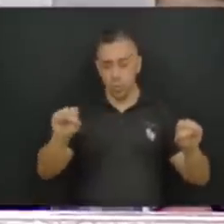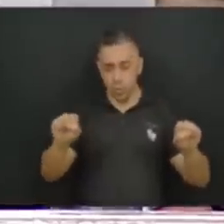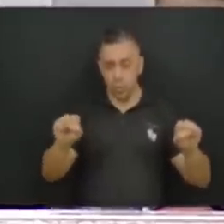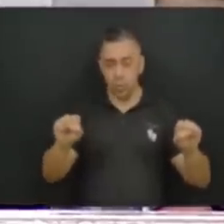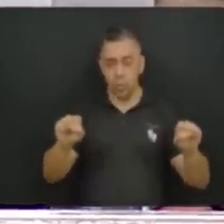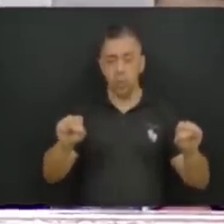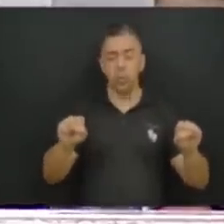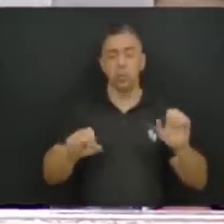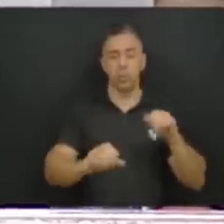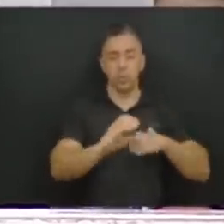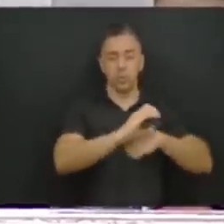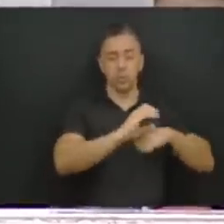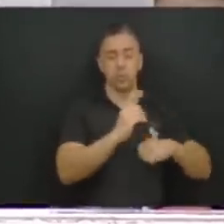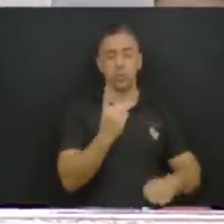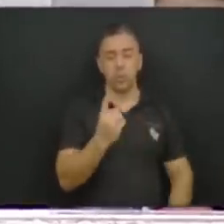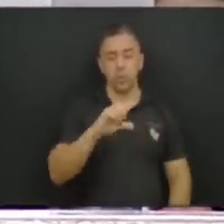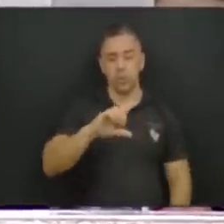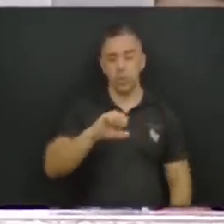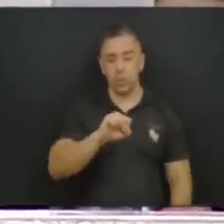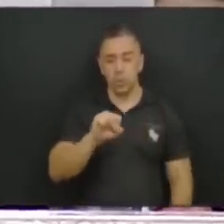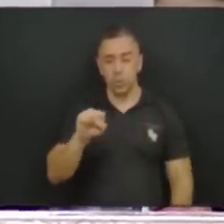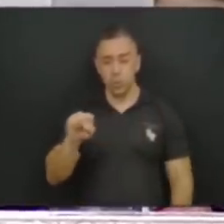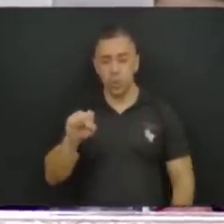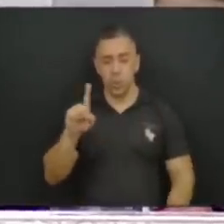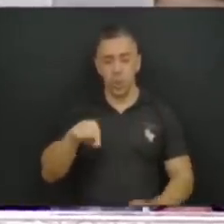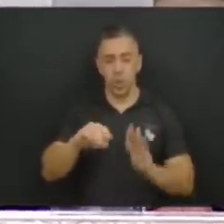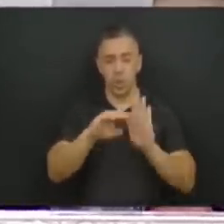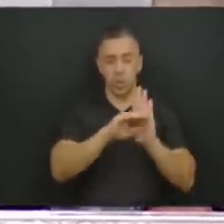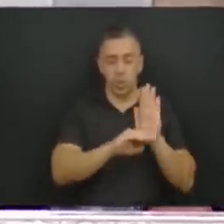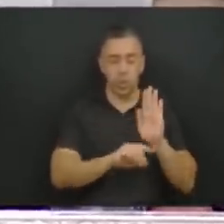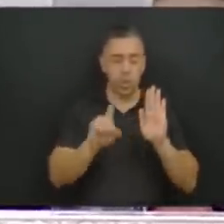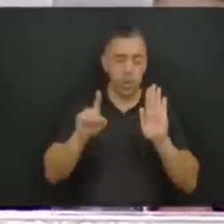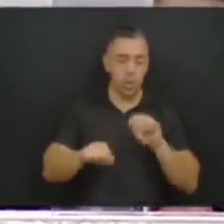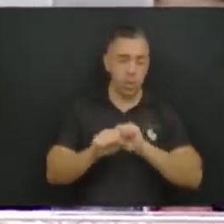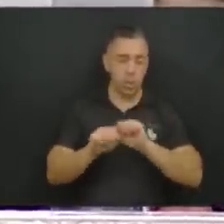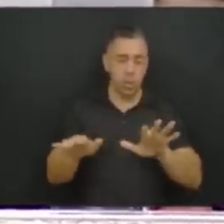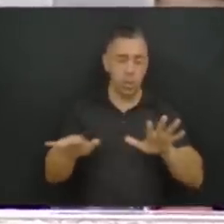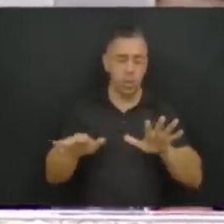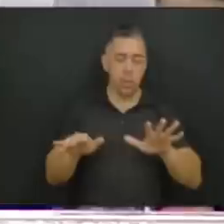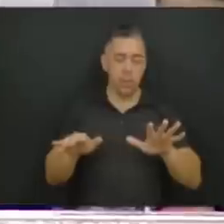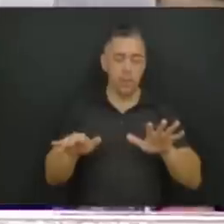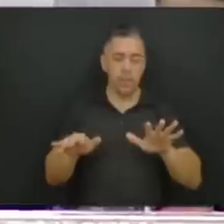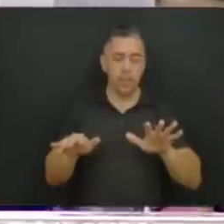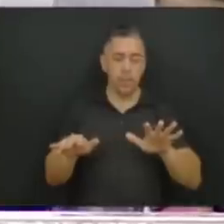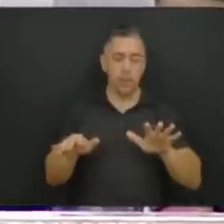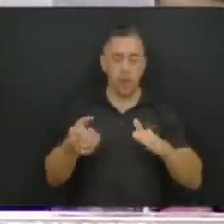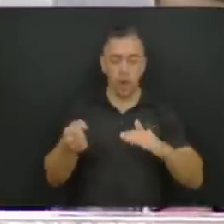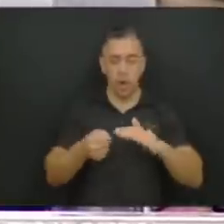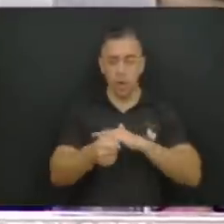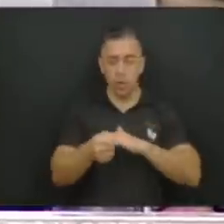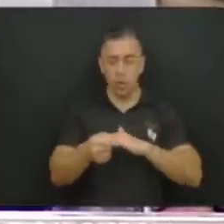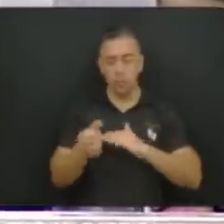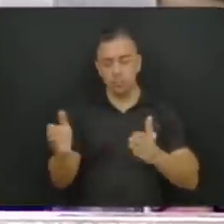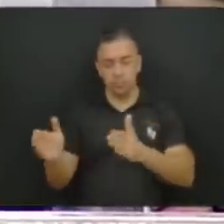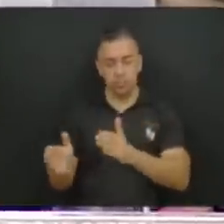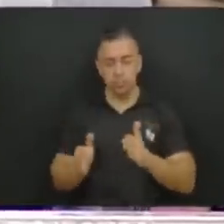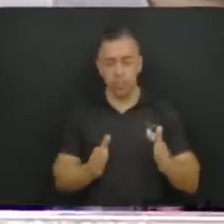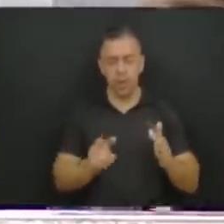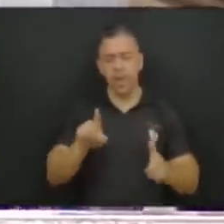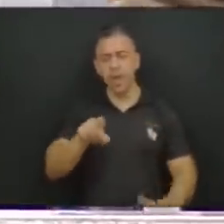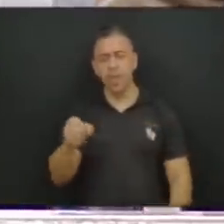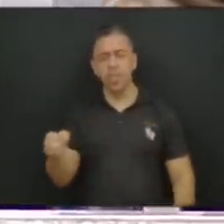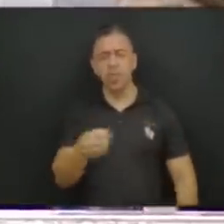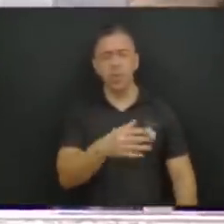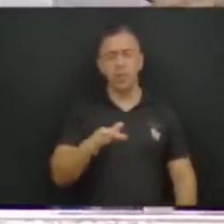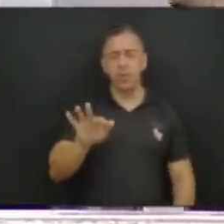88 de 1.108 que estabelece critérios para distribuição da referida quota-parte as segue é o novo